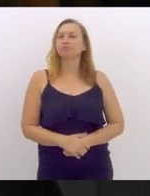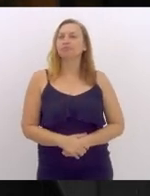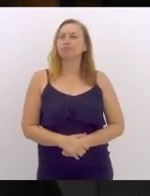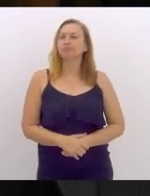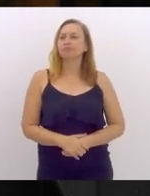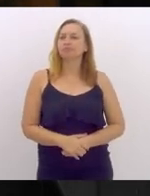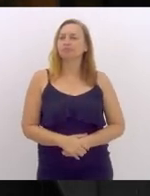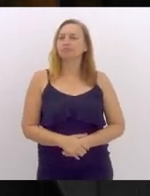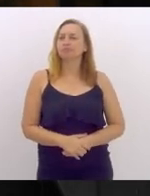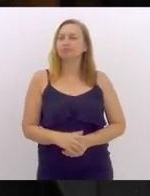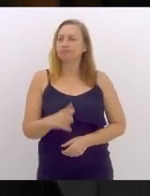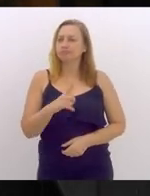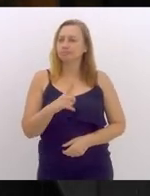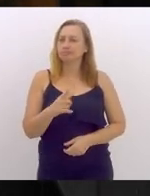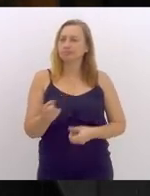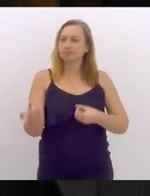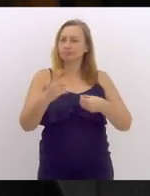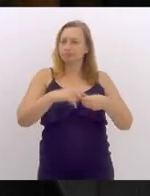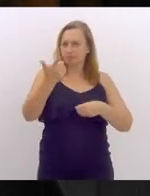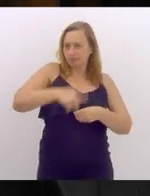essa reeleição